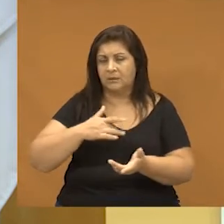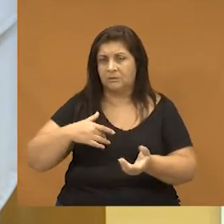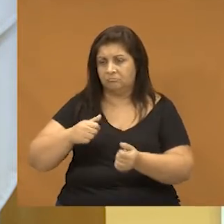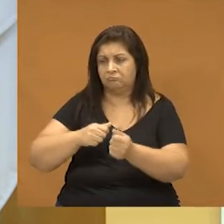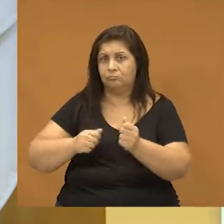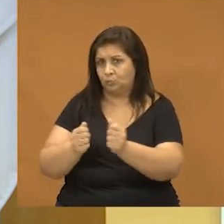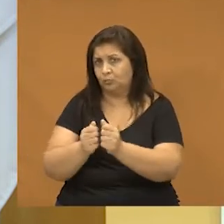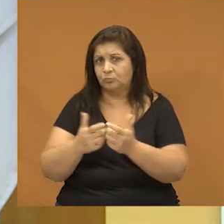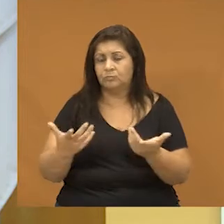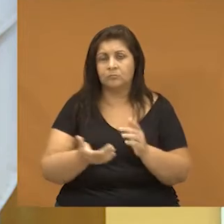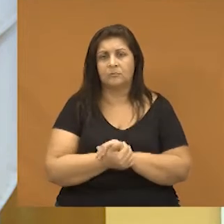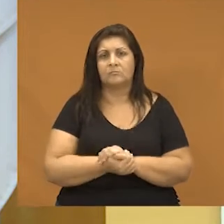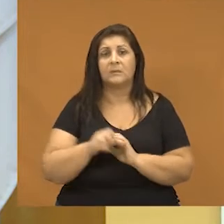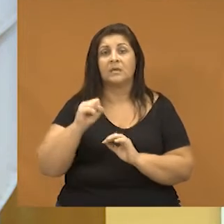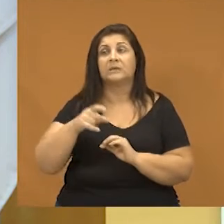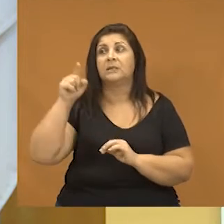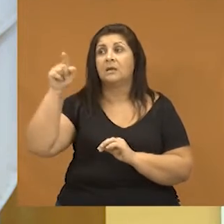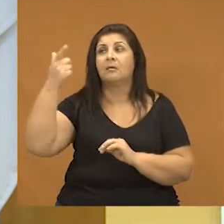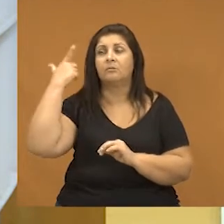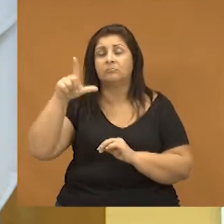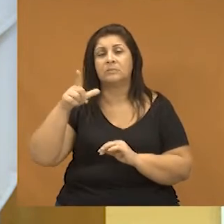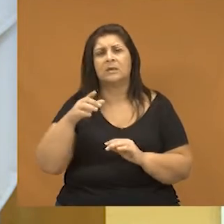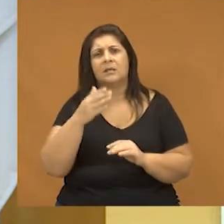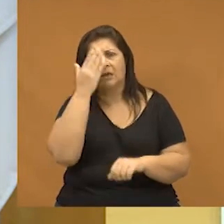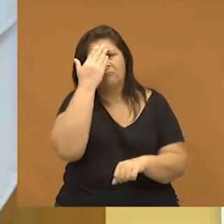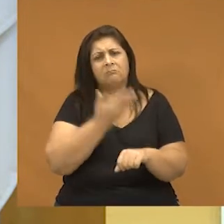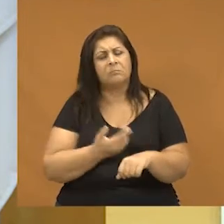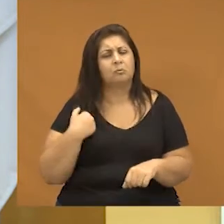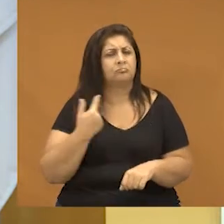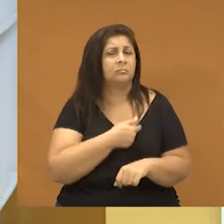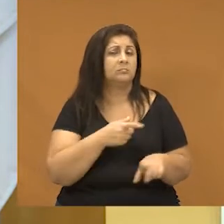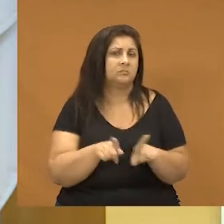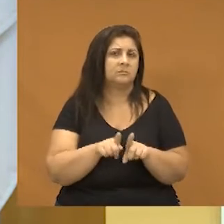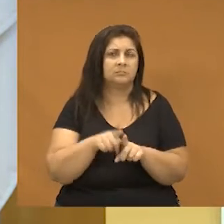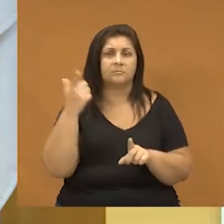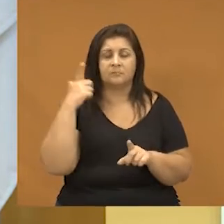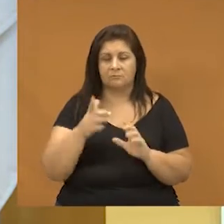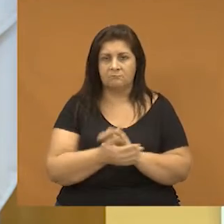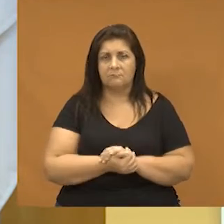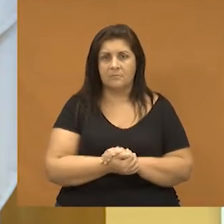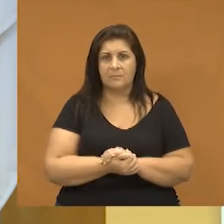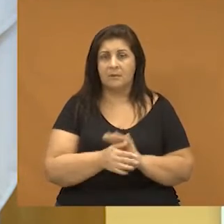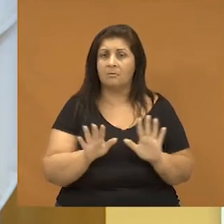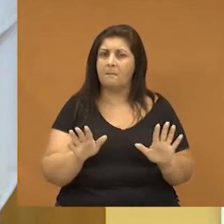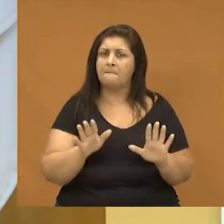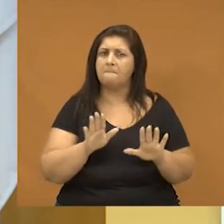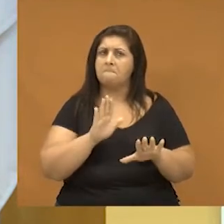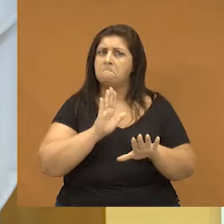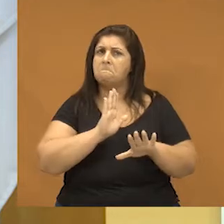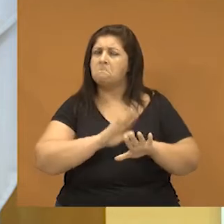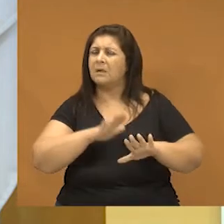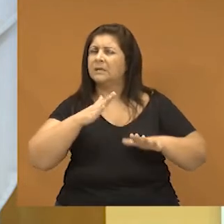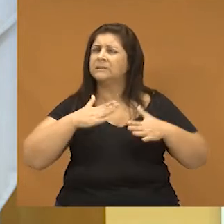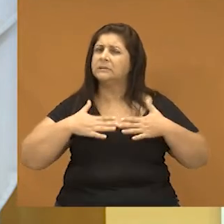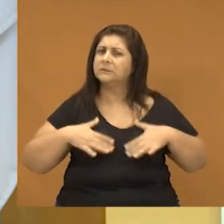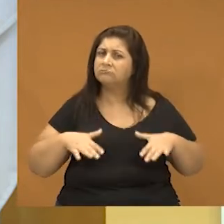e aí, se eles conseguem dar conta lá, acredito que nós também possamos dar. Então, eu fico um pouco tranquilo nesse sentido,